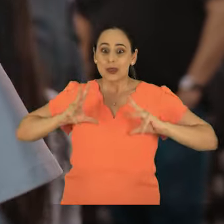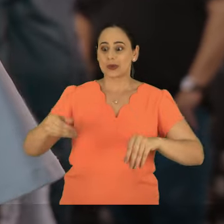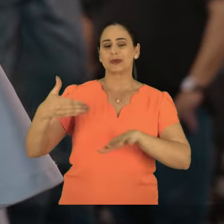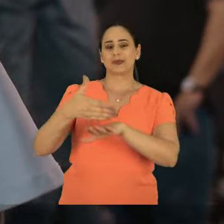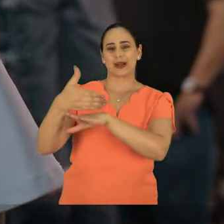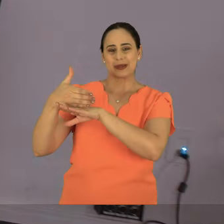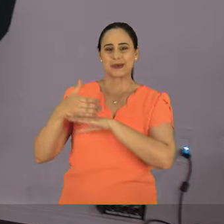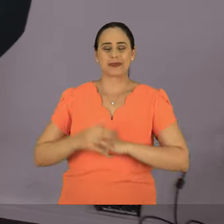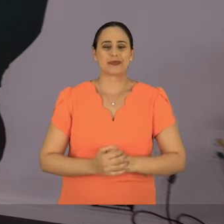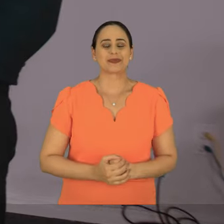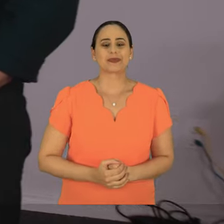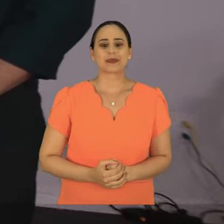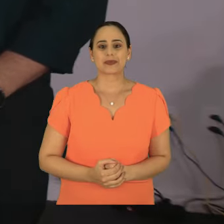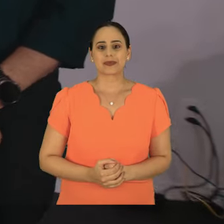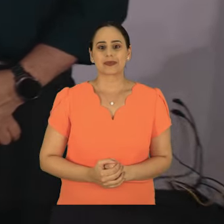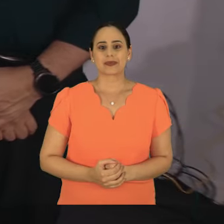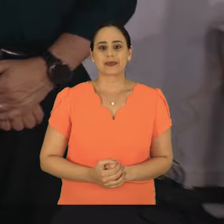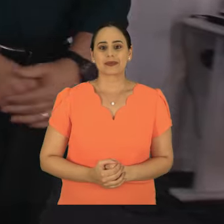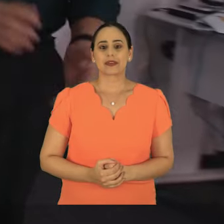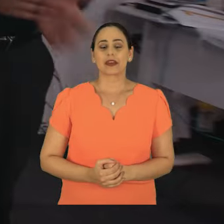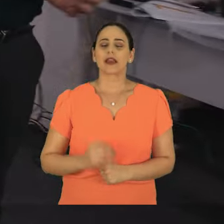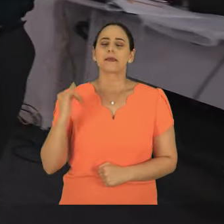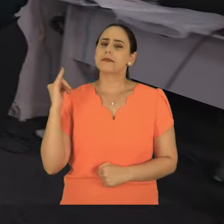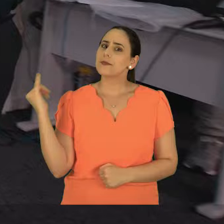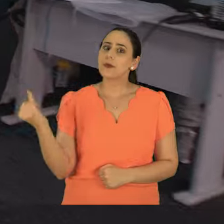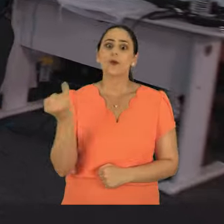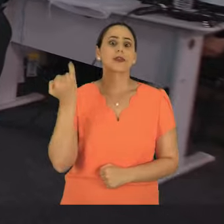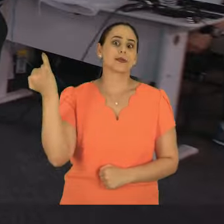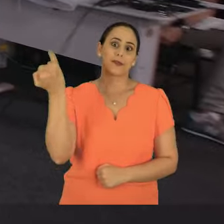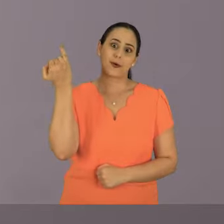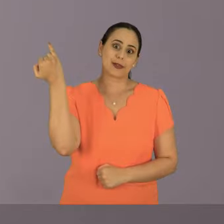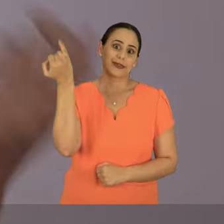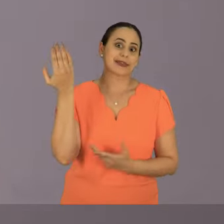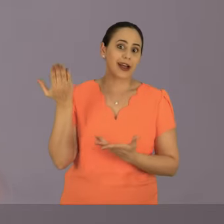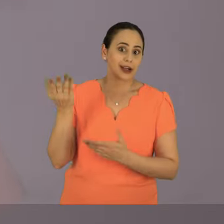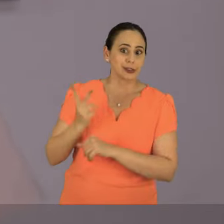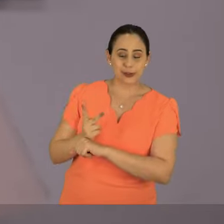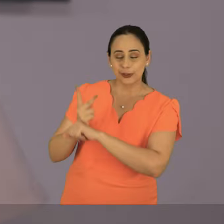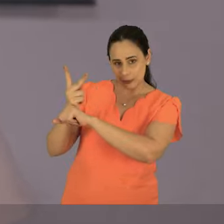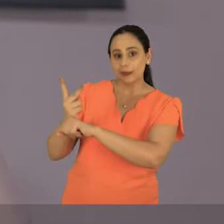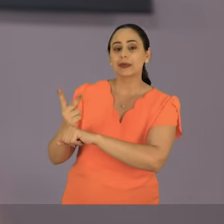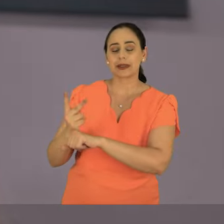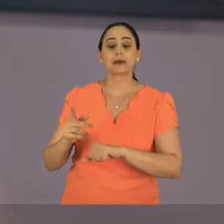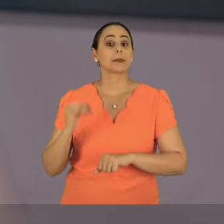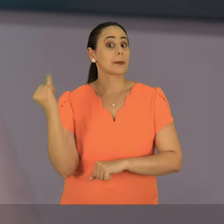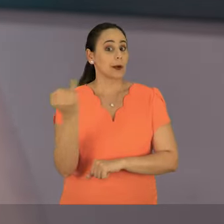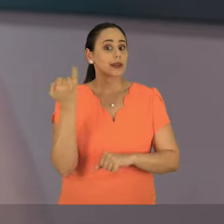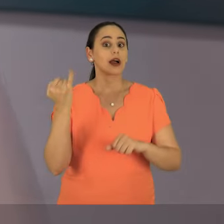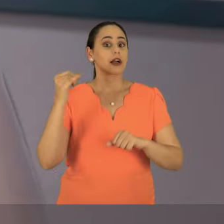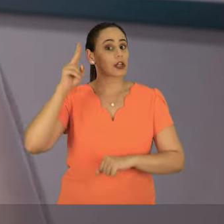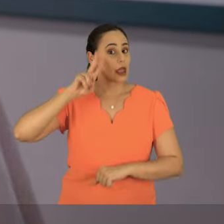do esperado, né? Para nós é de muita importância, né, esse prêmio.